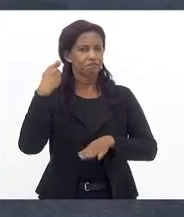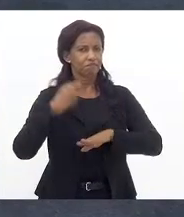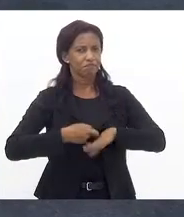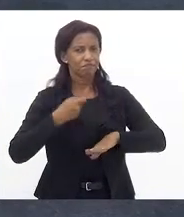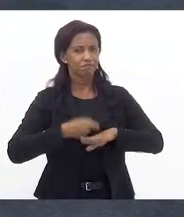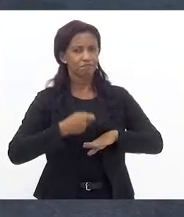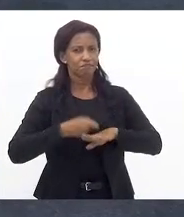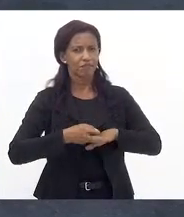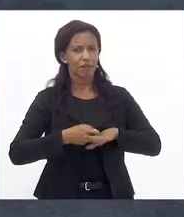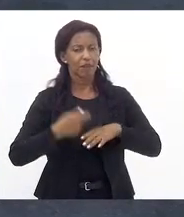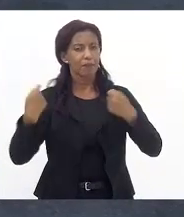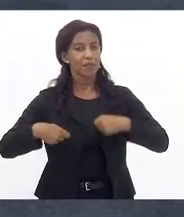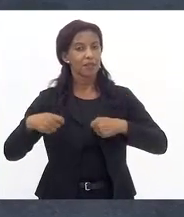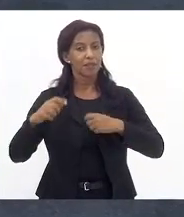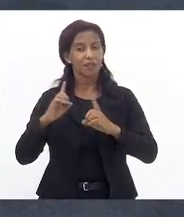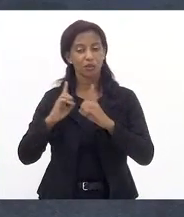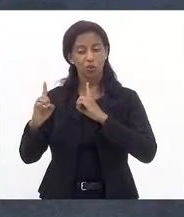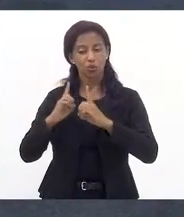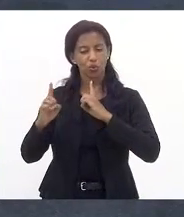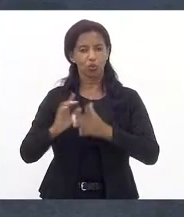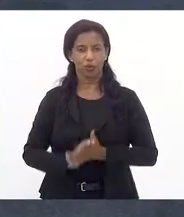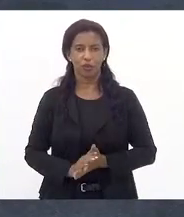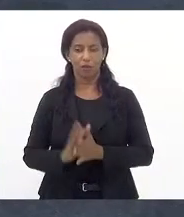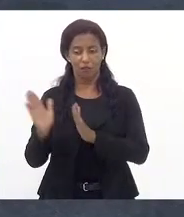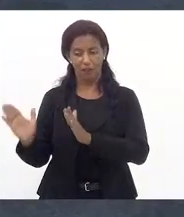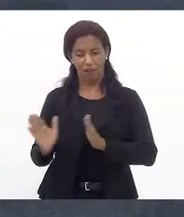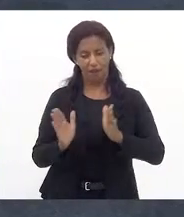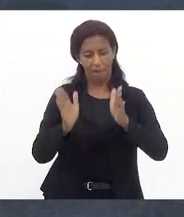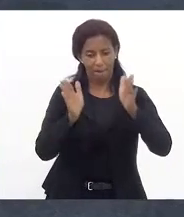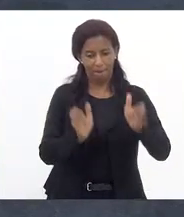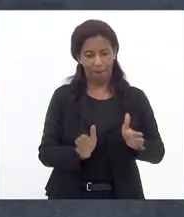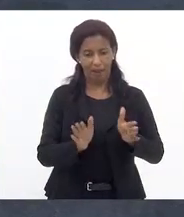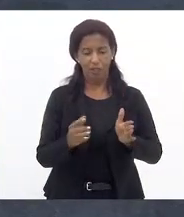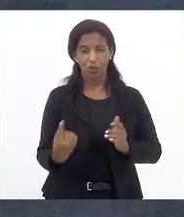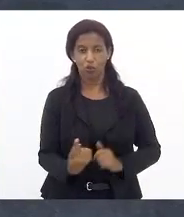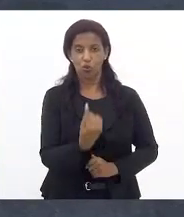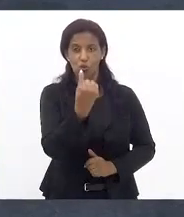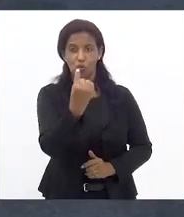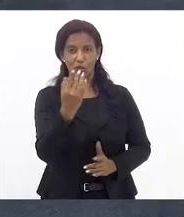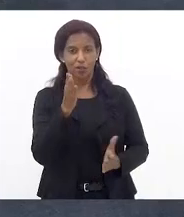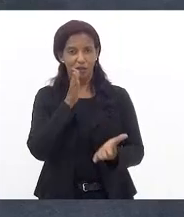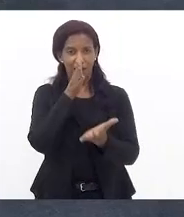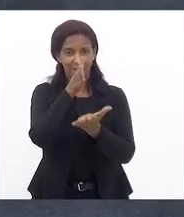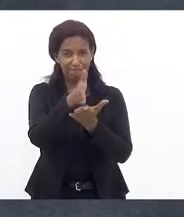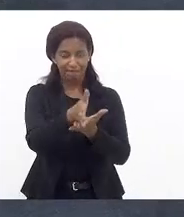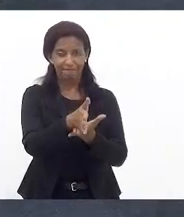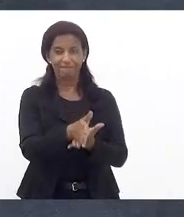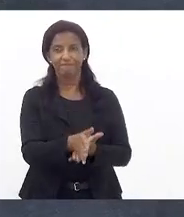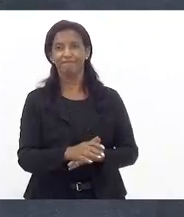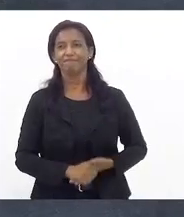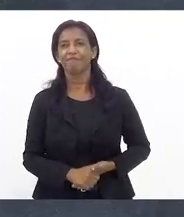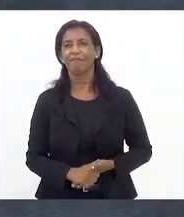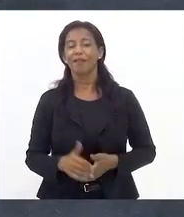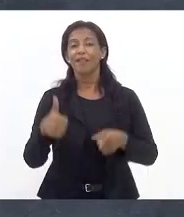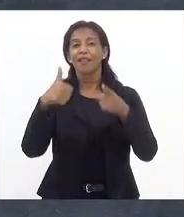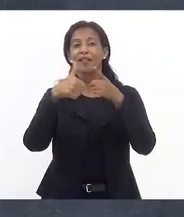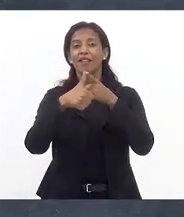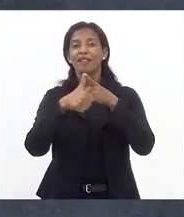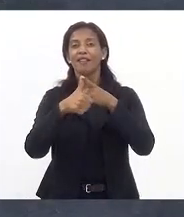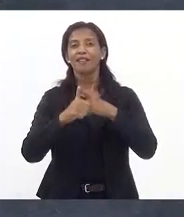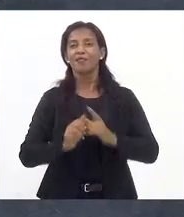à discussão. E aí eu faço essa parte única e exclusivamente, deputado Márcio Pacheco. Em primeiro lugar,